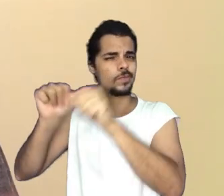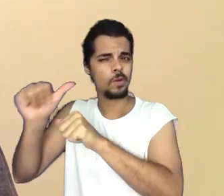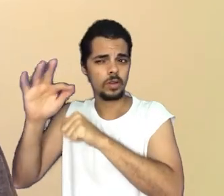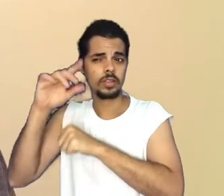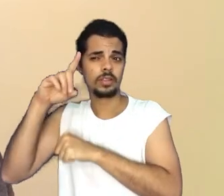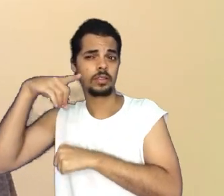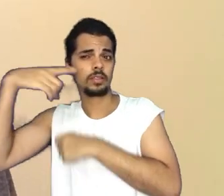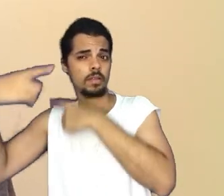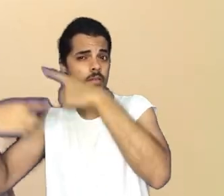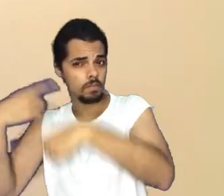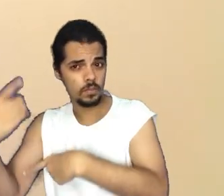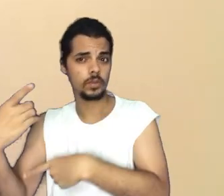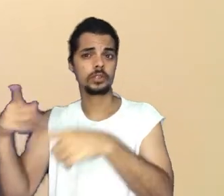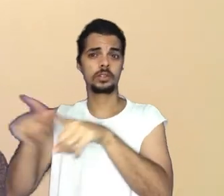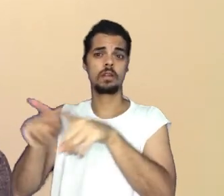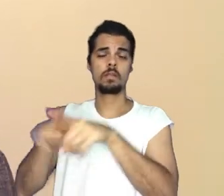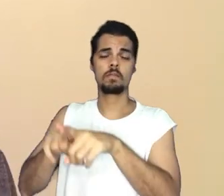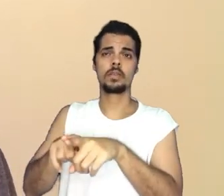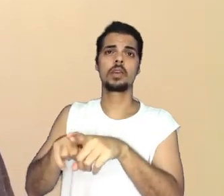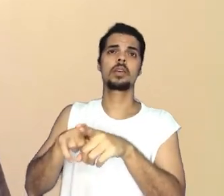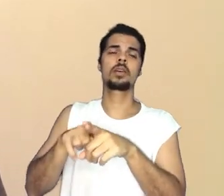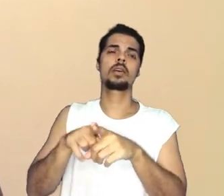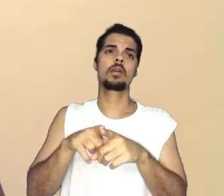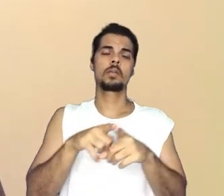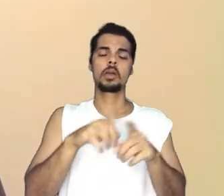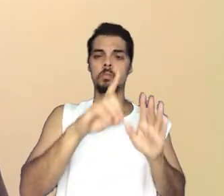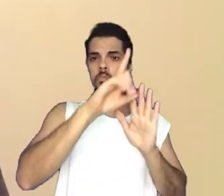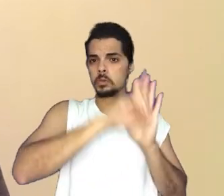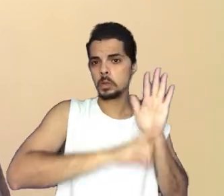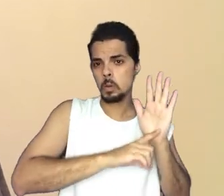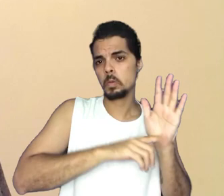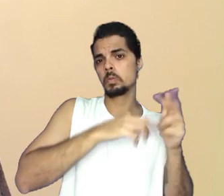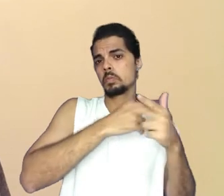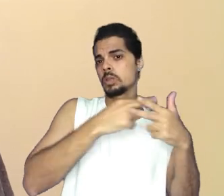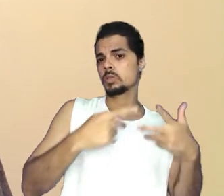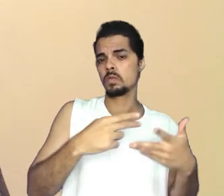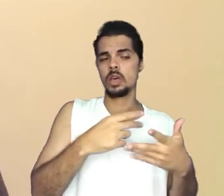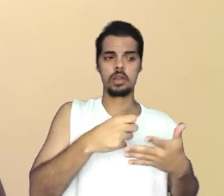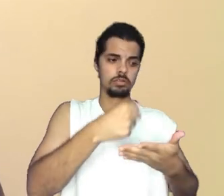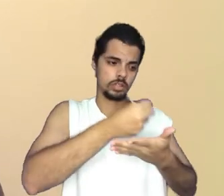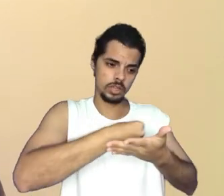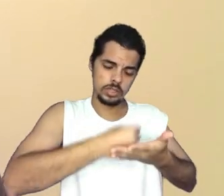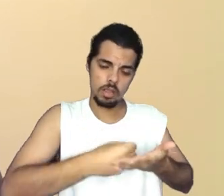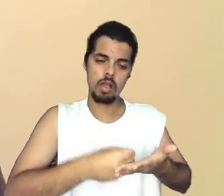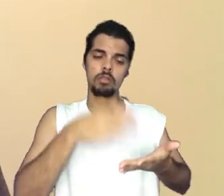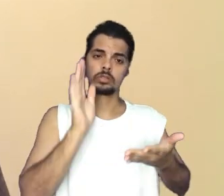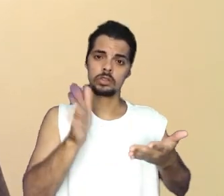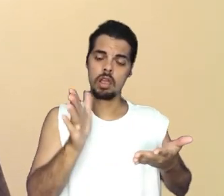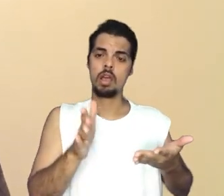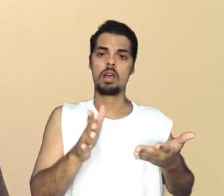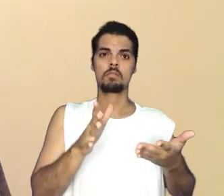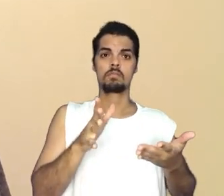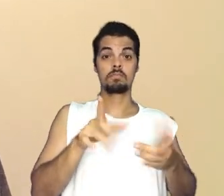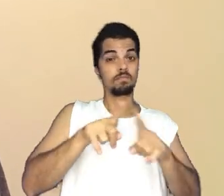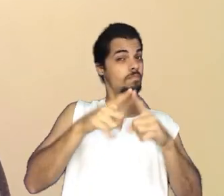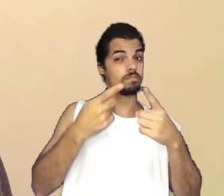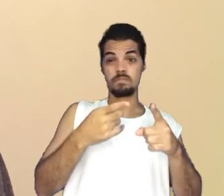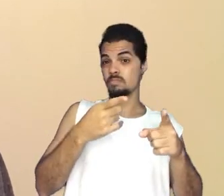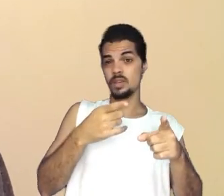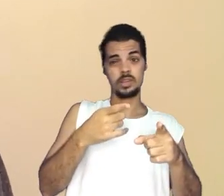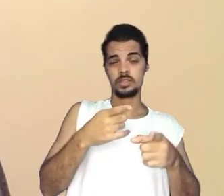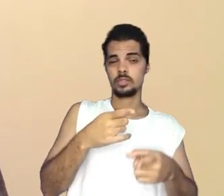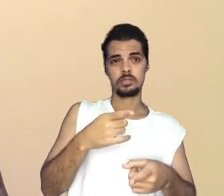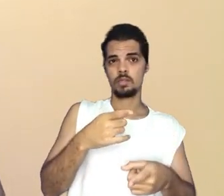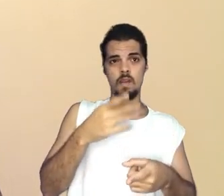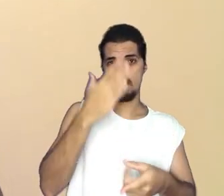acordos internacionais que haviam sido definidos e assinados para o fim da escravidão não tenham sido